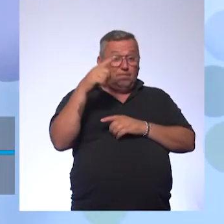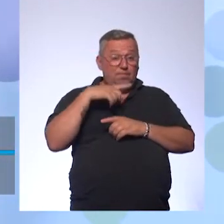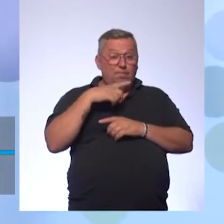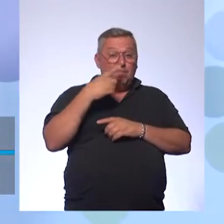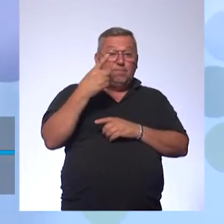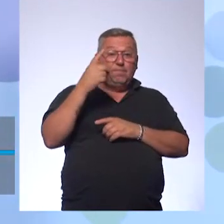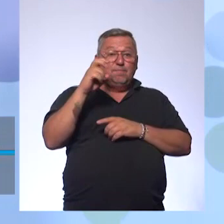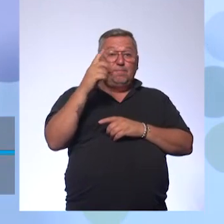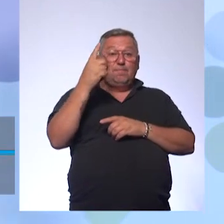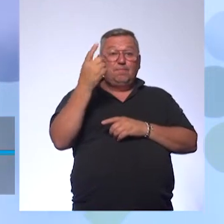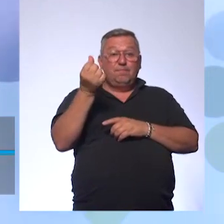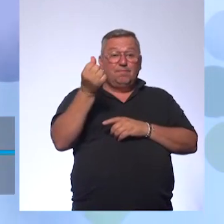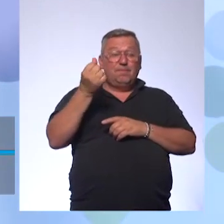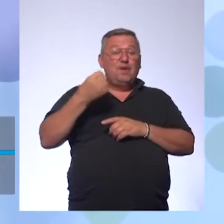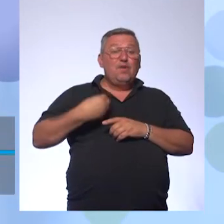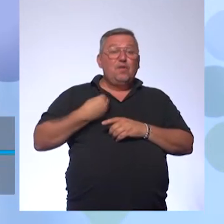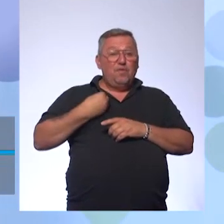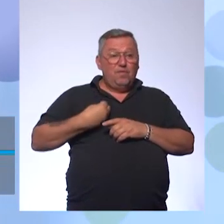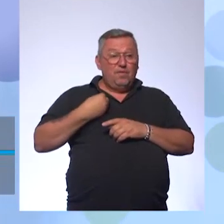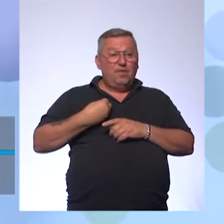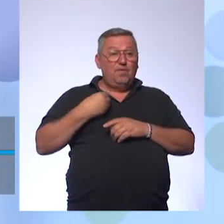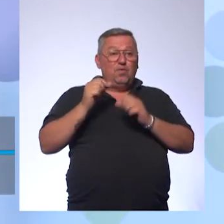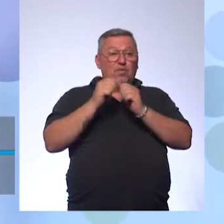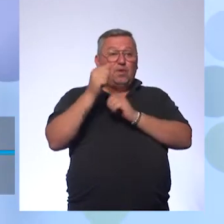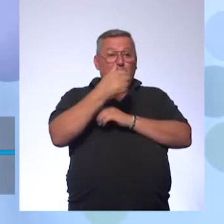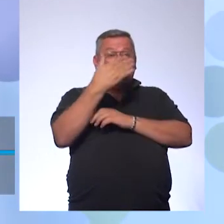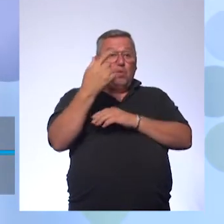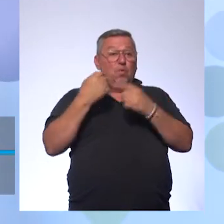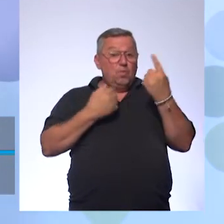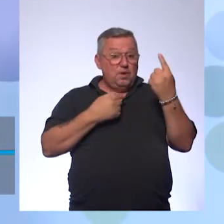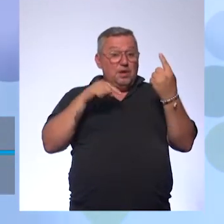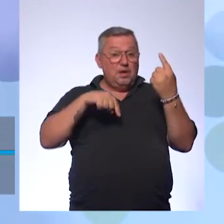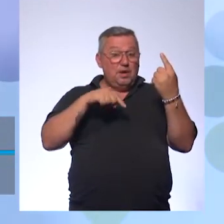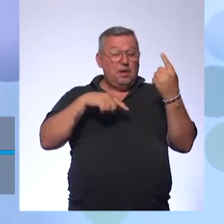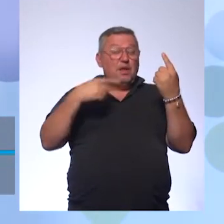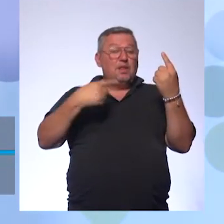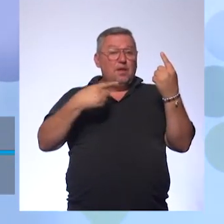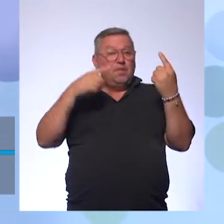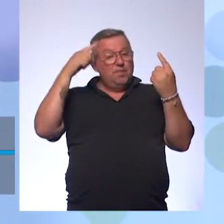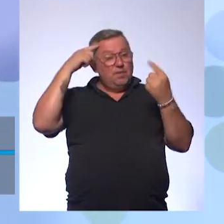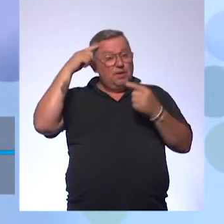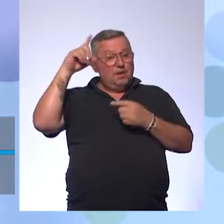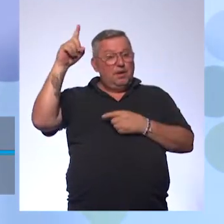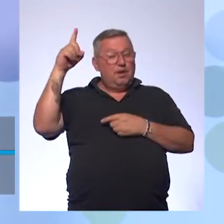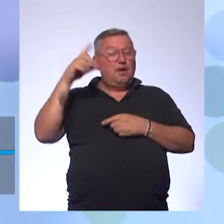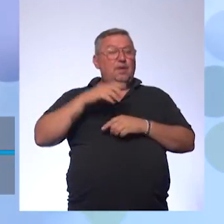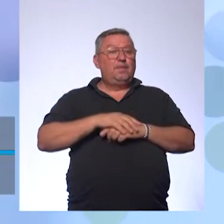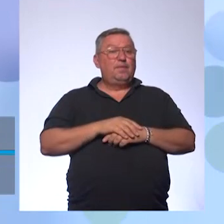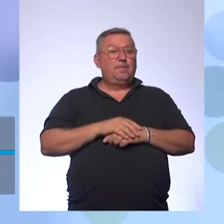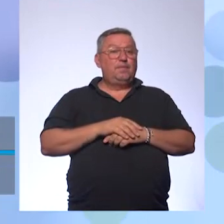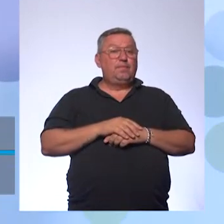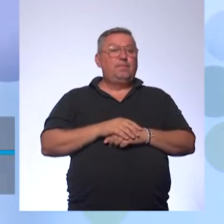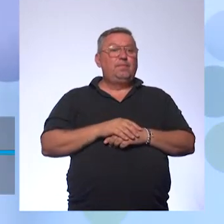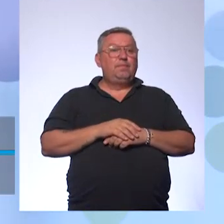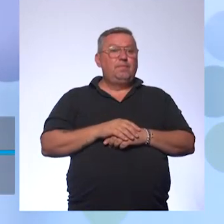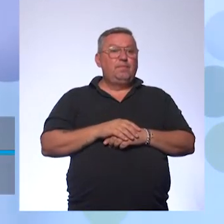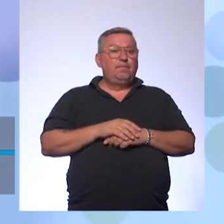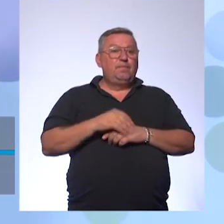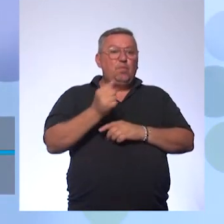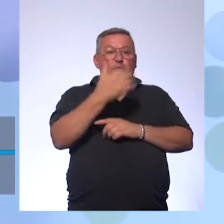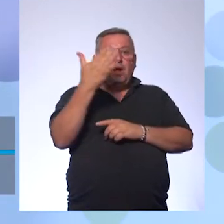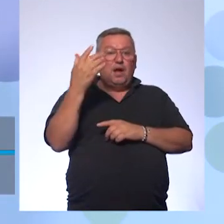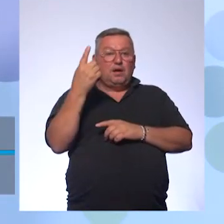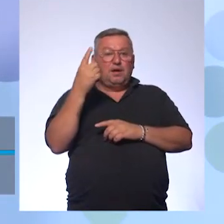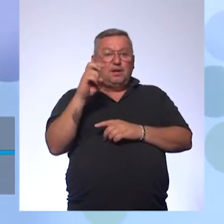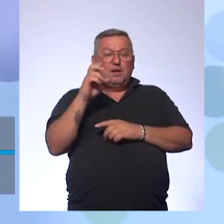continentabilidade, maritibilidade, massas de ar, movimento, né, das massas de ar, relevo, vegetação,